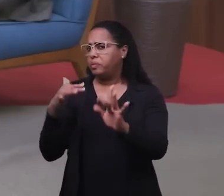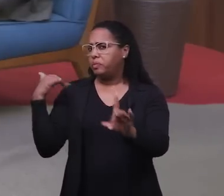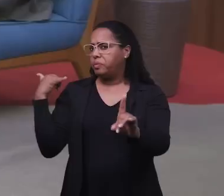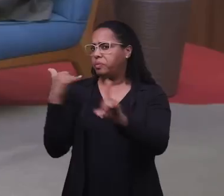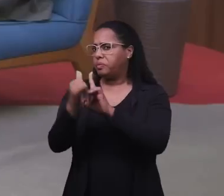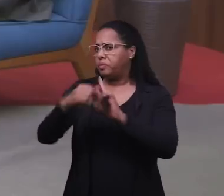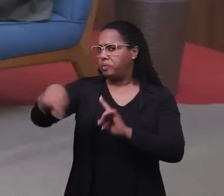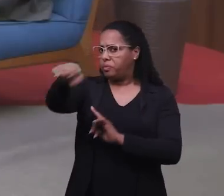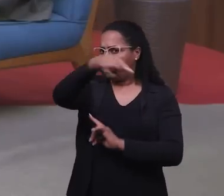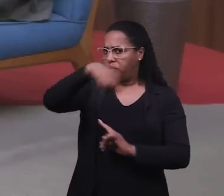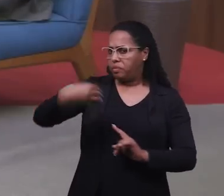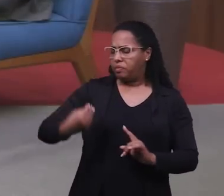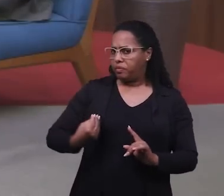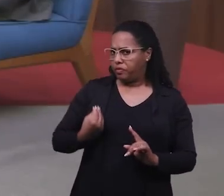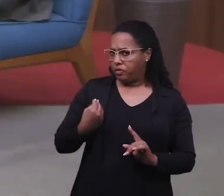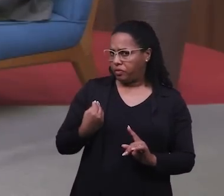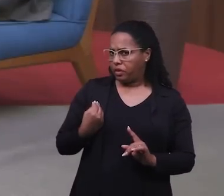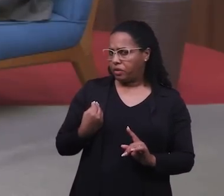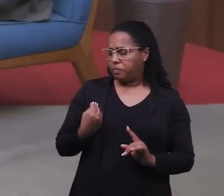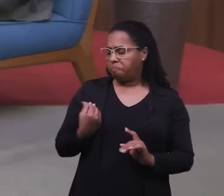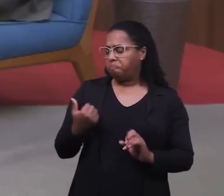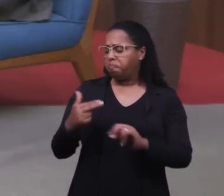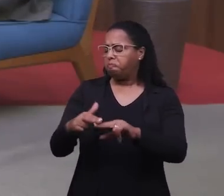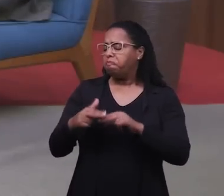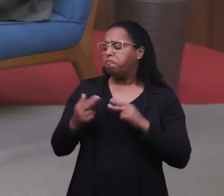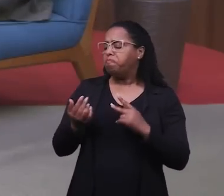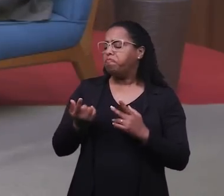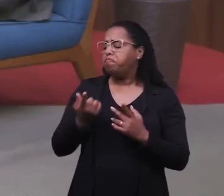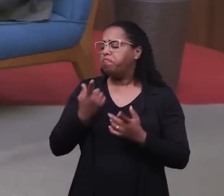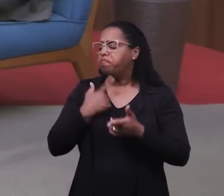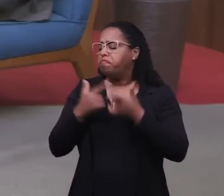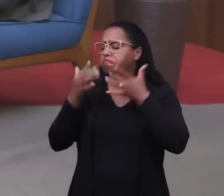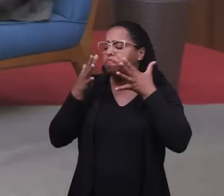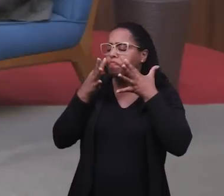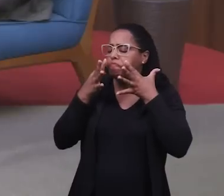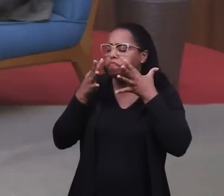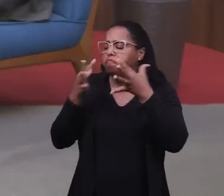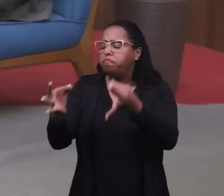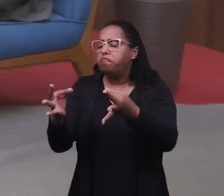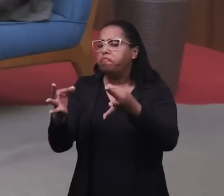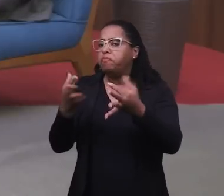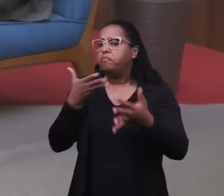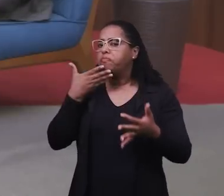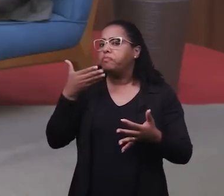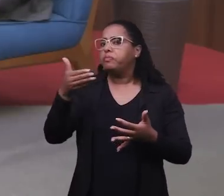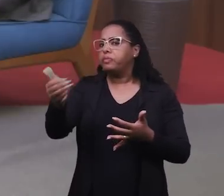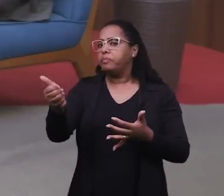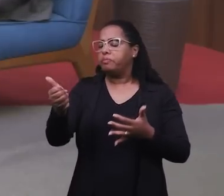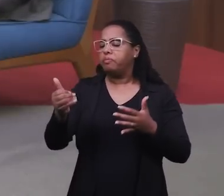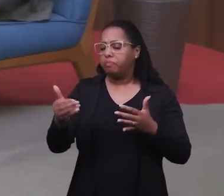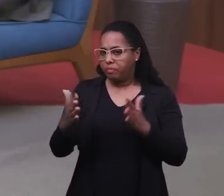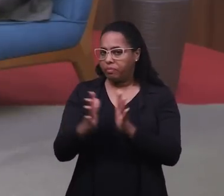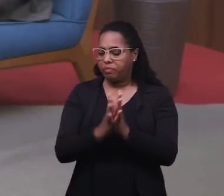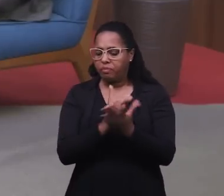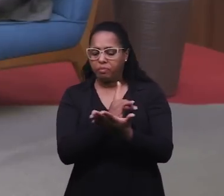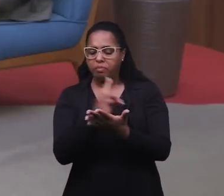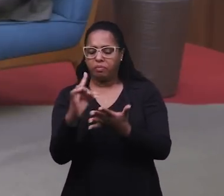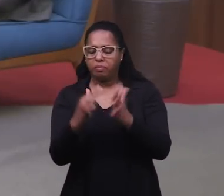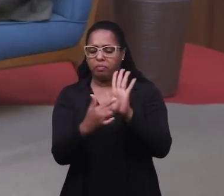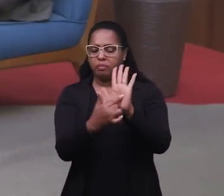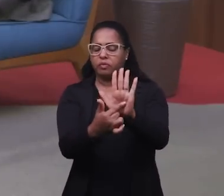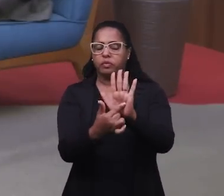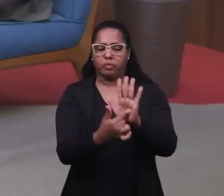momento profético que nós estamos vivendo, ele requer uma atenção maior à palavra e àquilo que